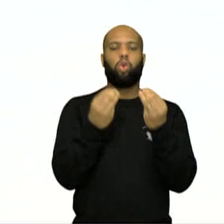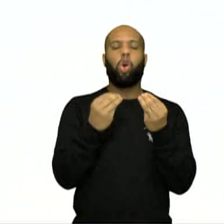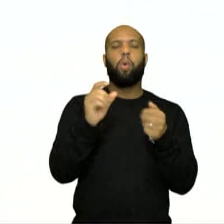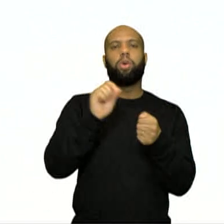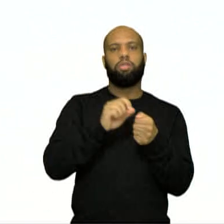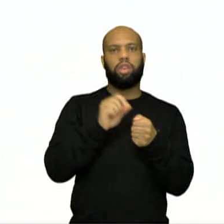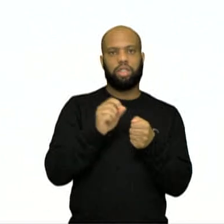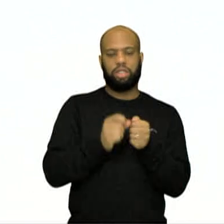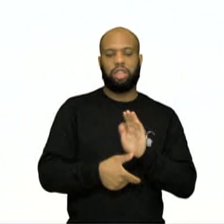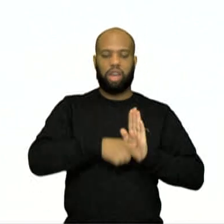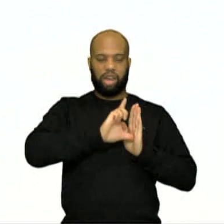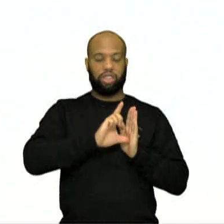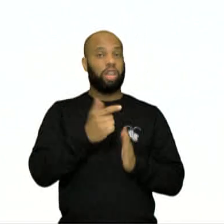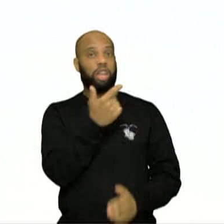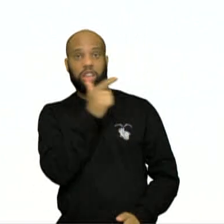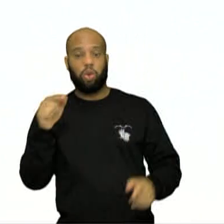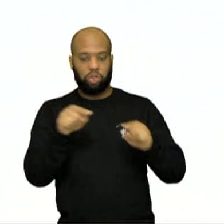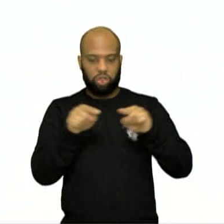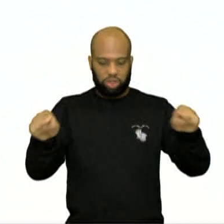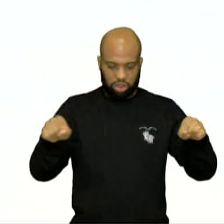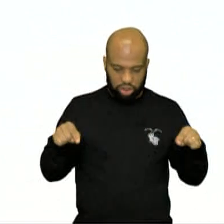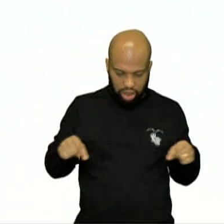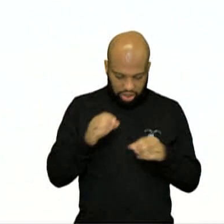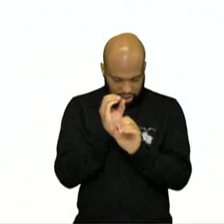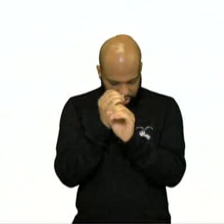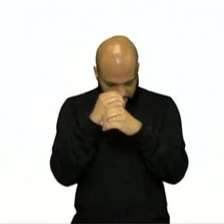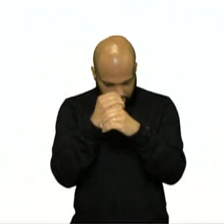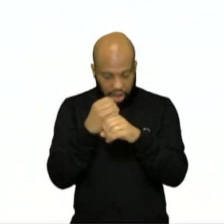então, né? Não existia laboratório, não existia